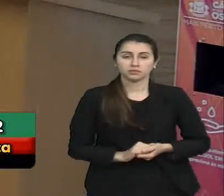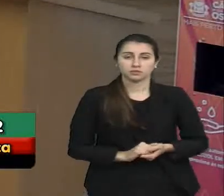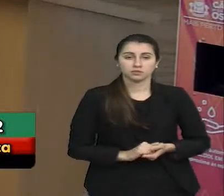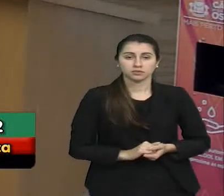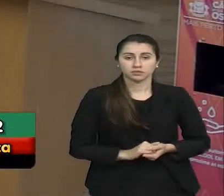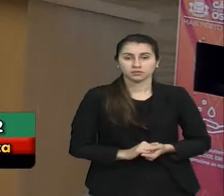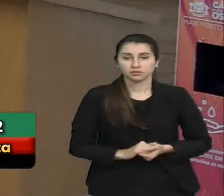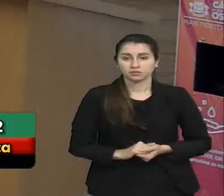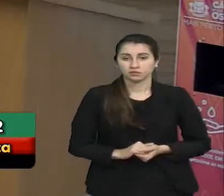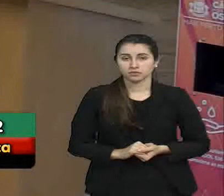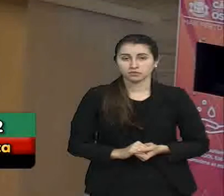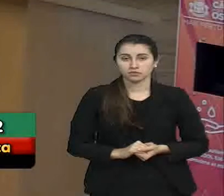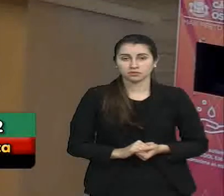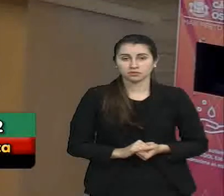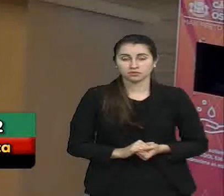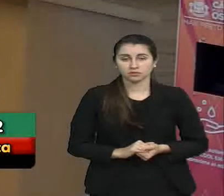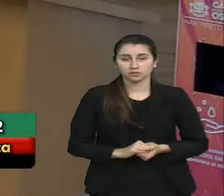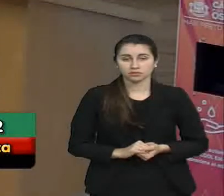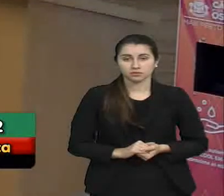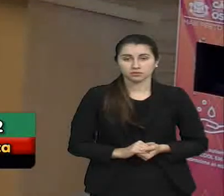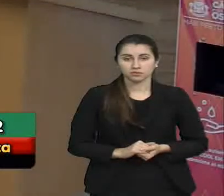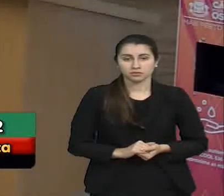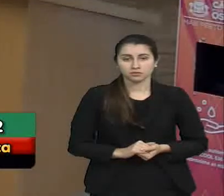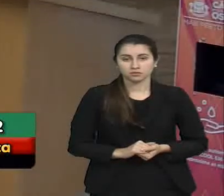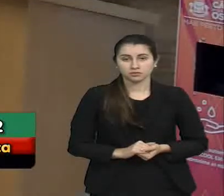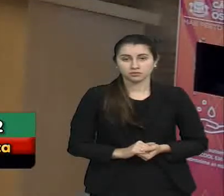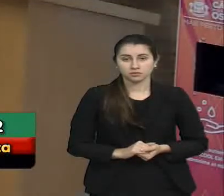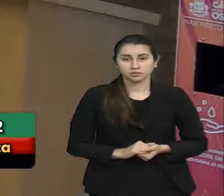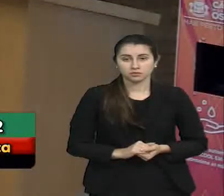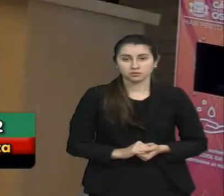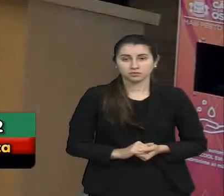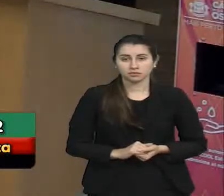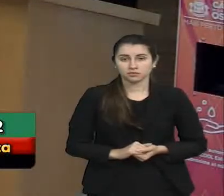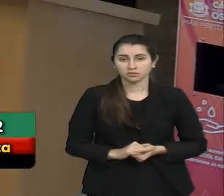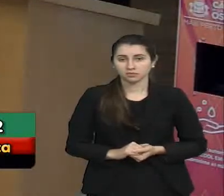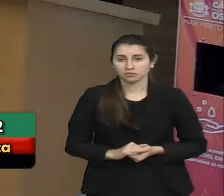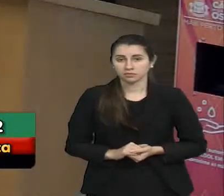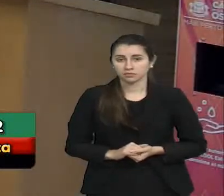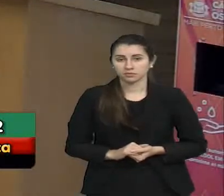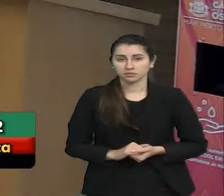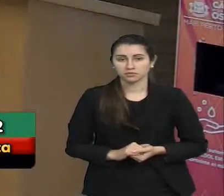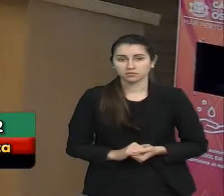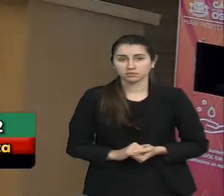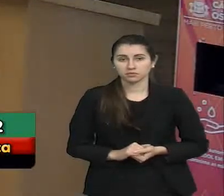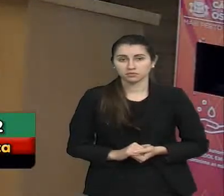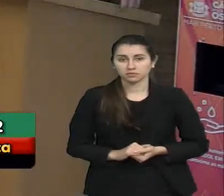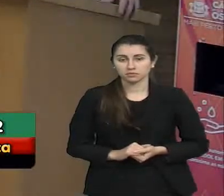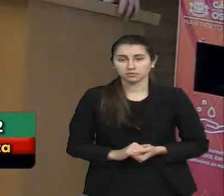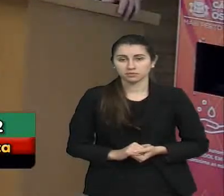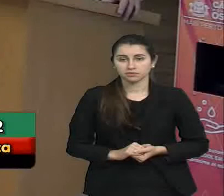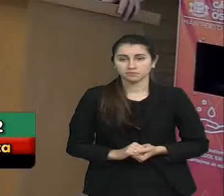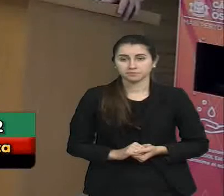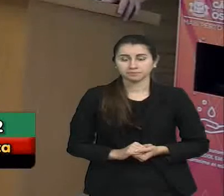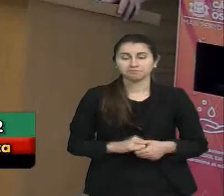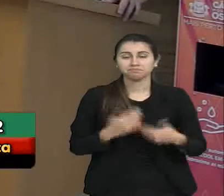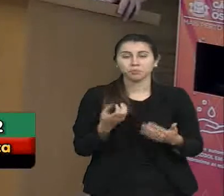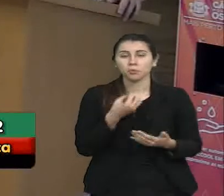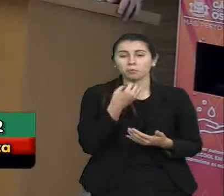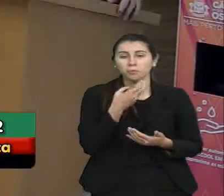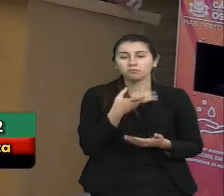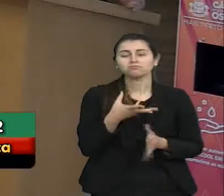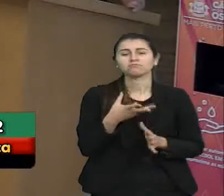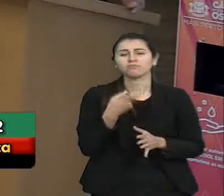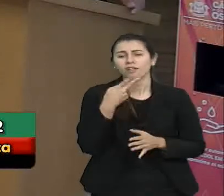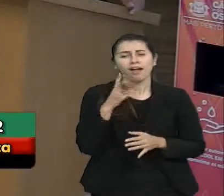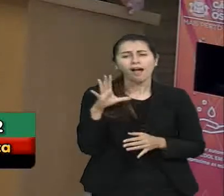dele. E aí depois eu só queria deixar alguns recadinhos e fazer a finalização, tá bom? Bom, pessoal, para ser bem rápido,